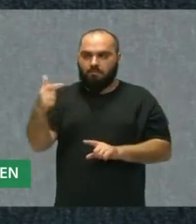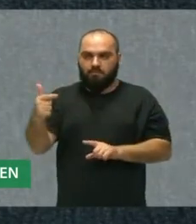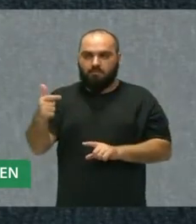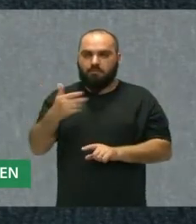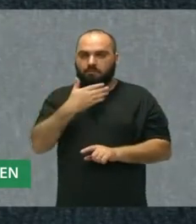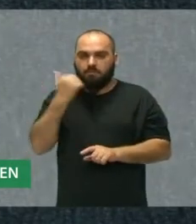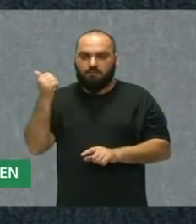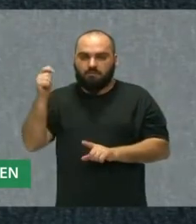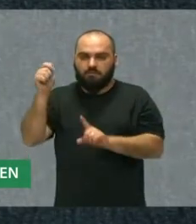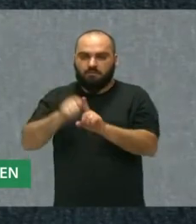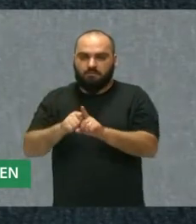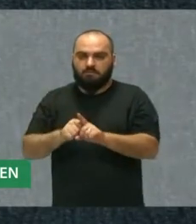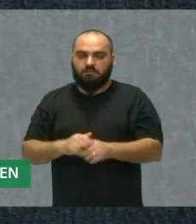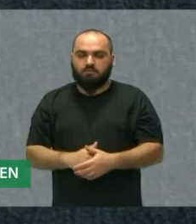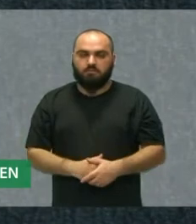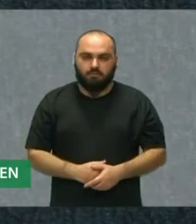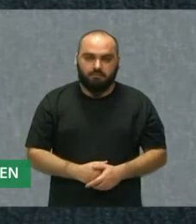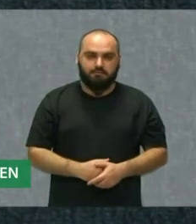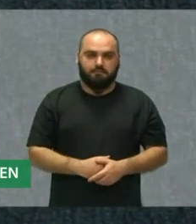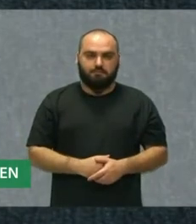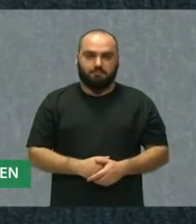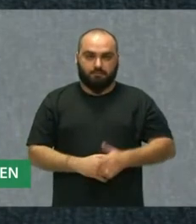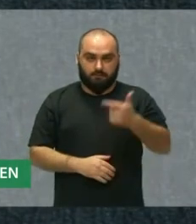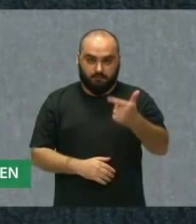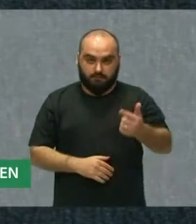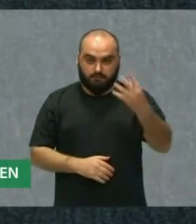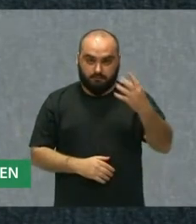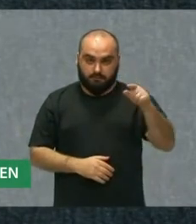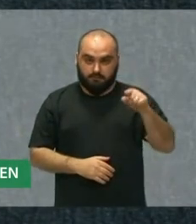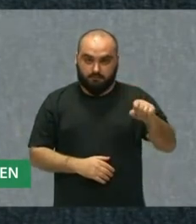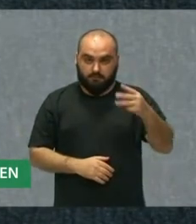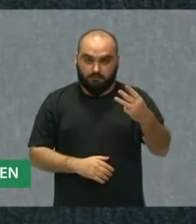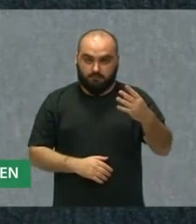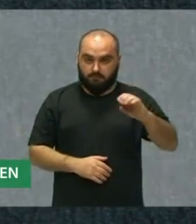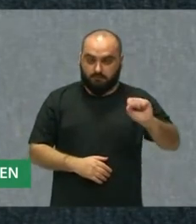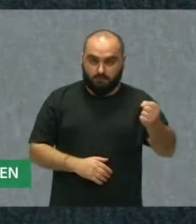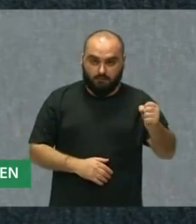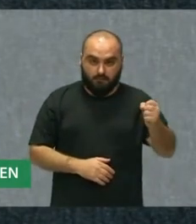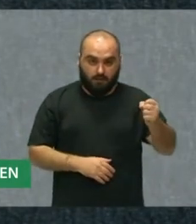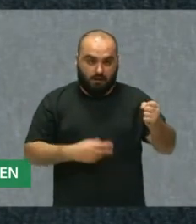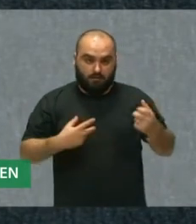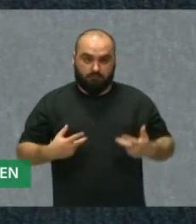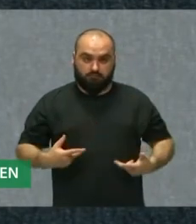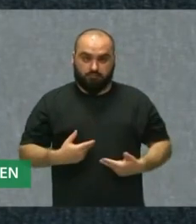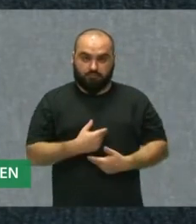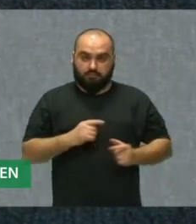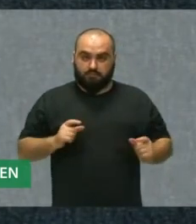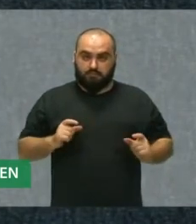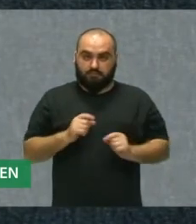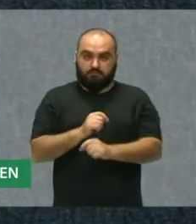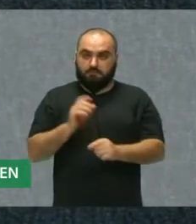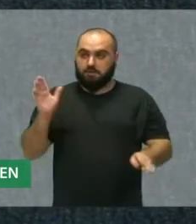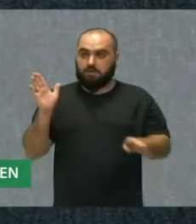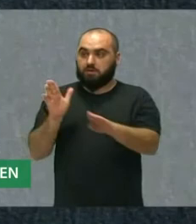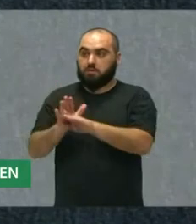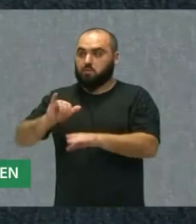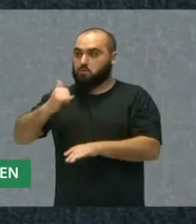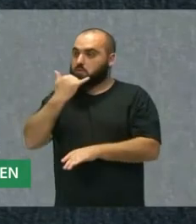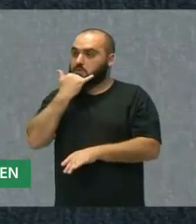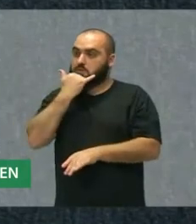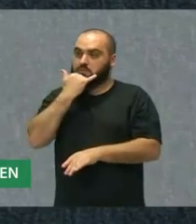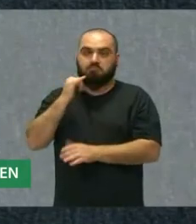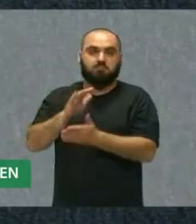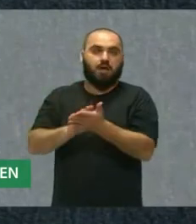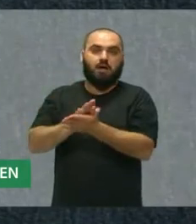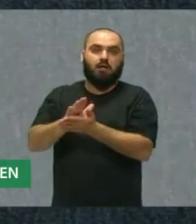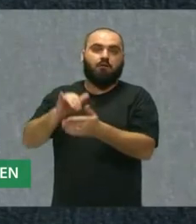melhor mês. Considerando que 24,48% dos mapas cirúrgicos de oncologia sequer receberam justificativa sobre